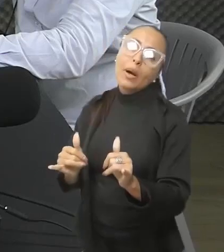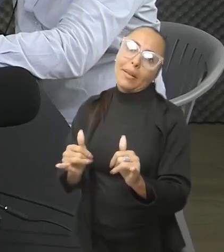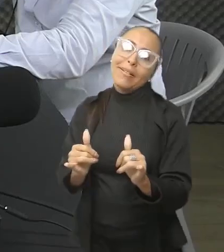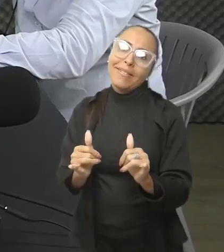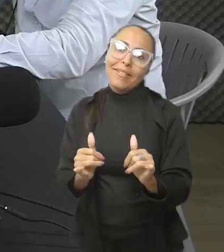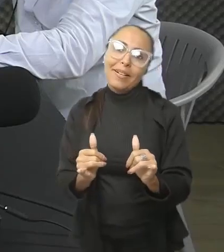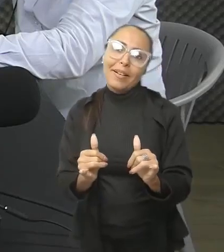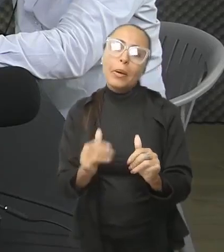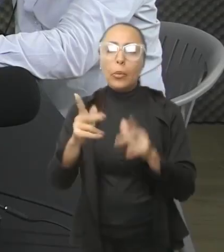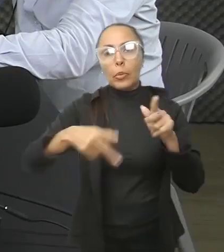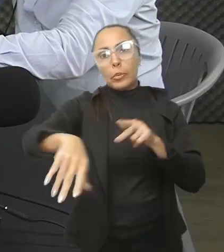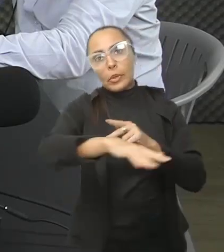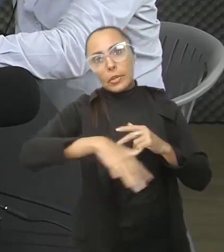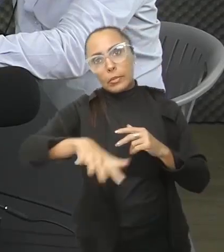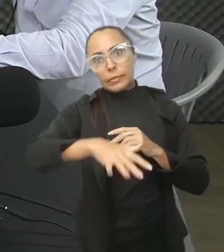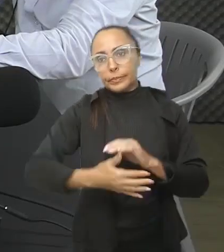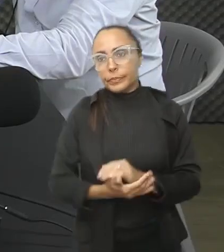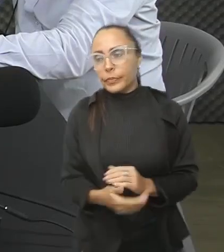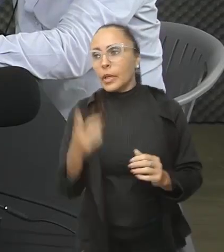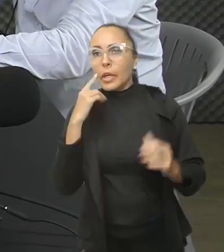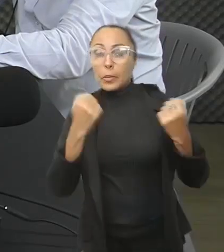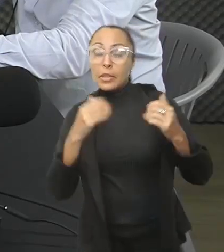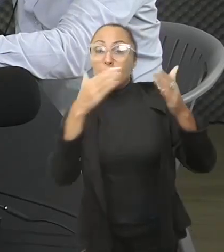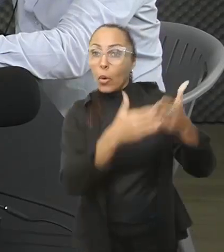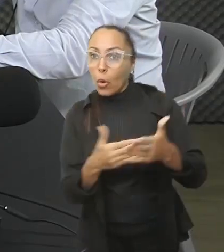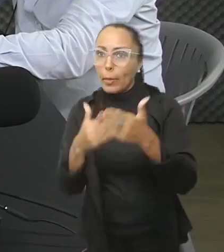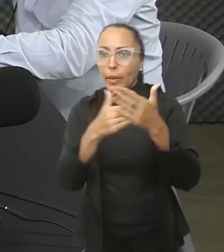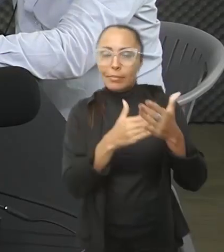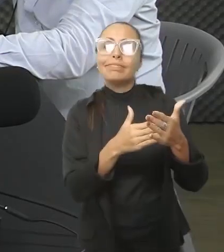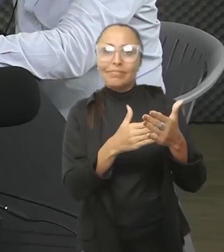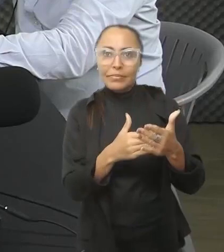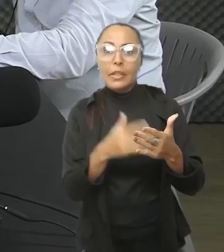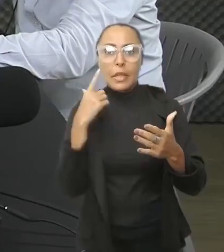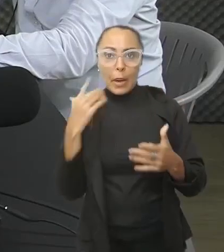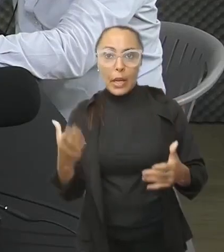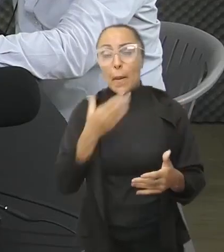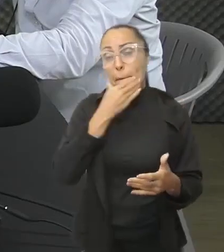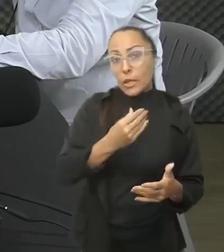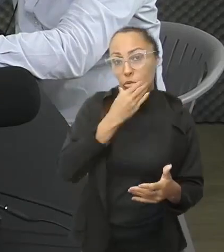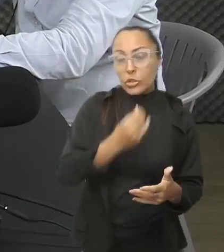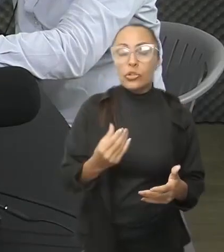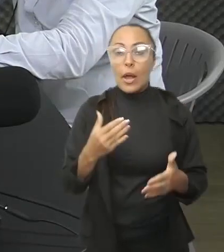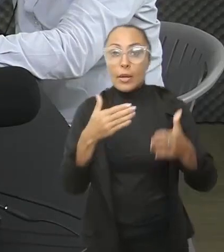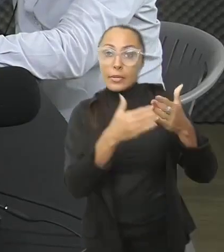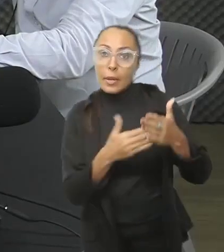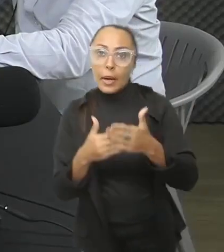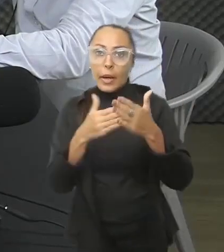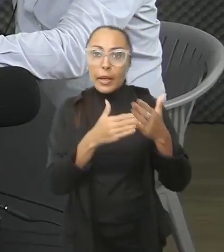população, de que precisamos romper essa barreira machista, essa